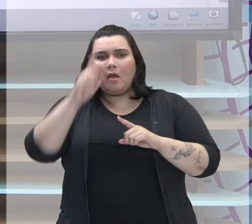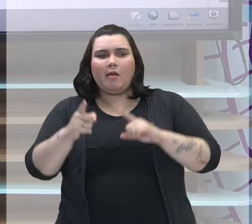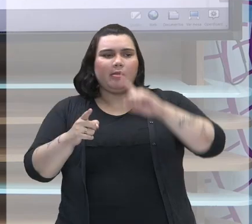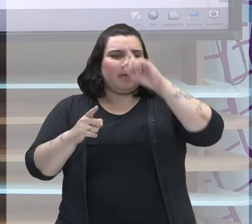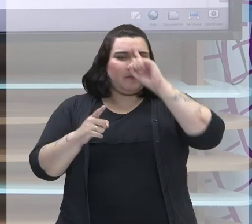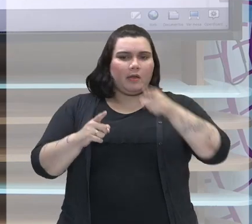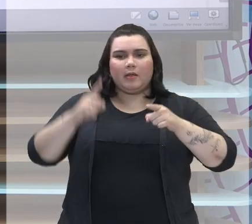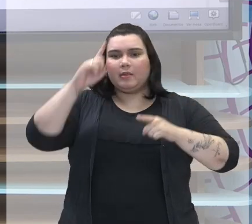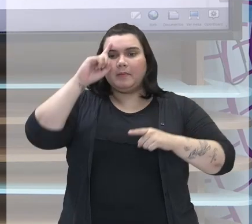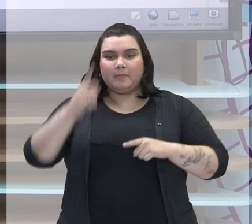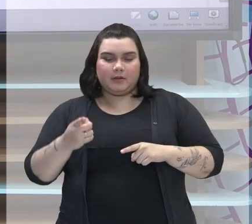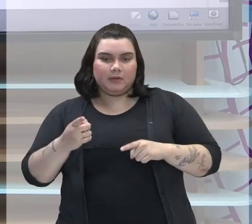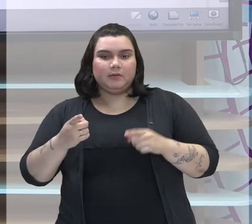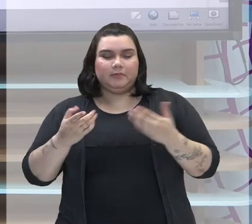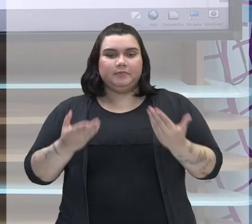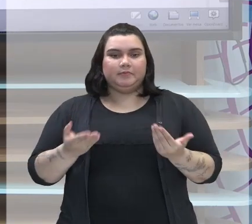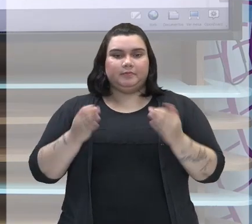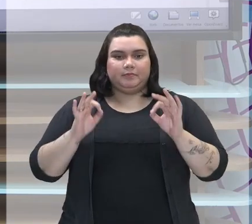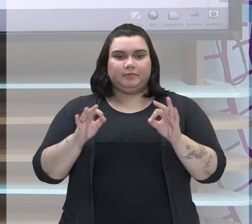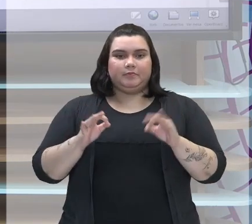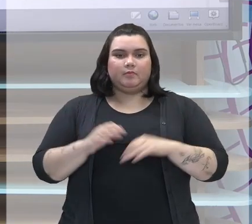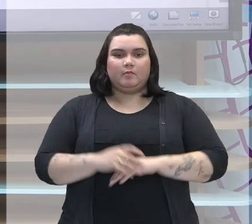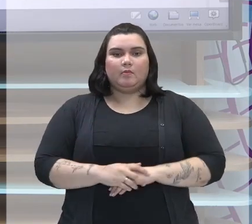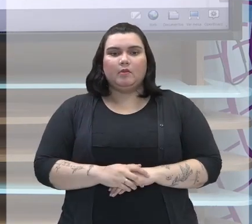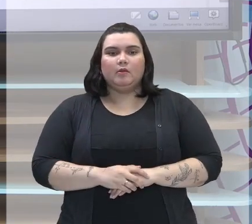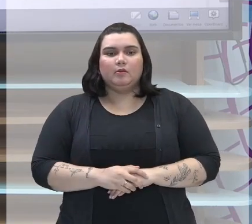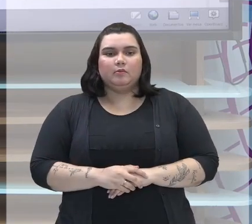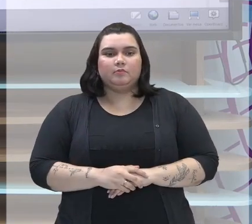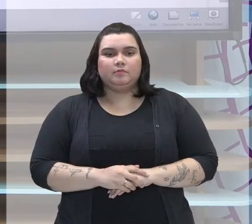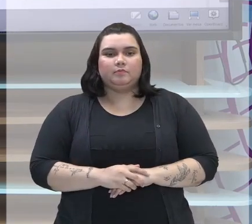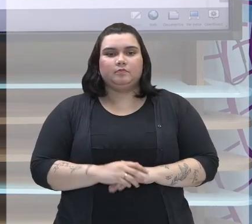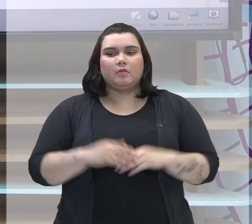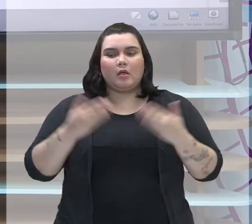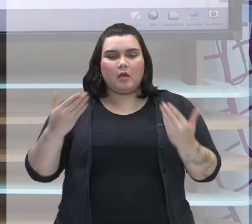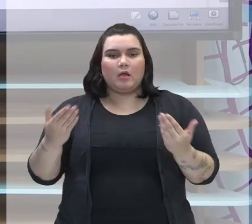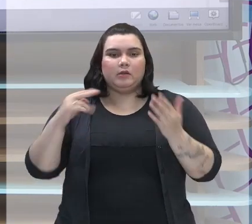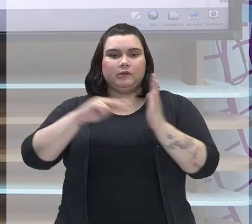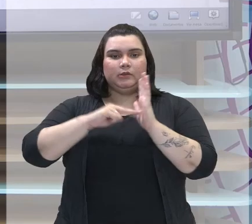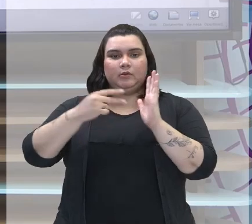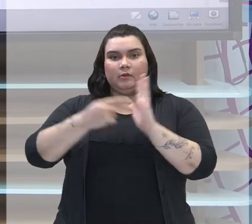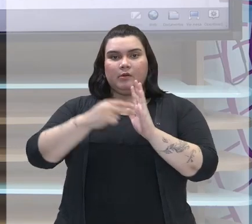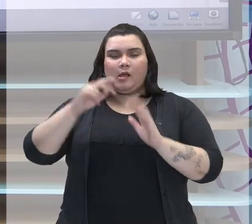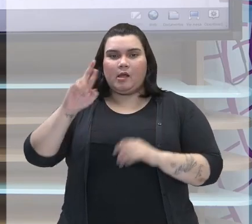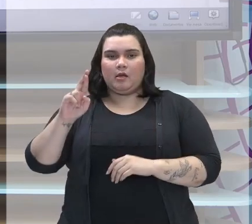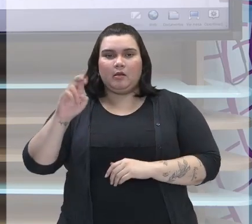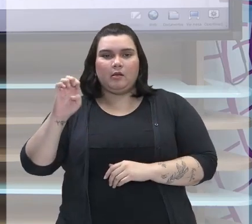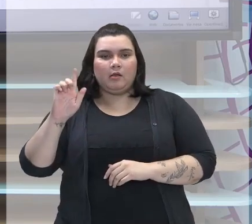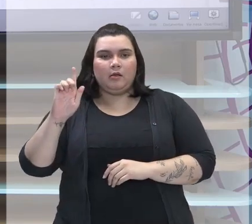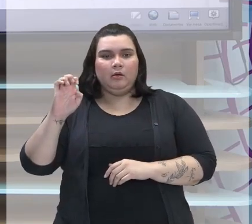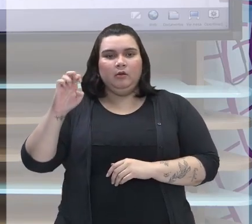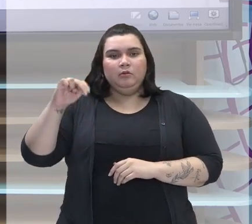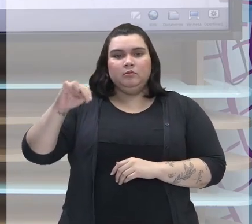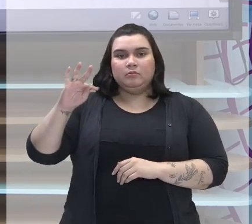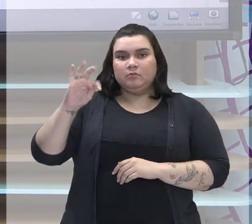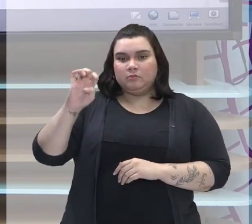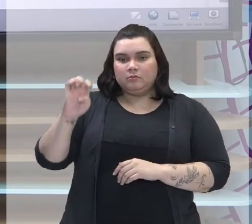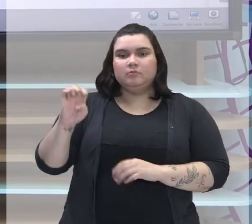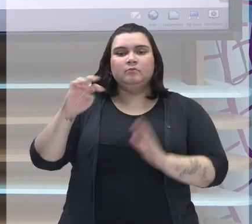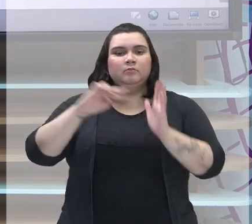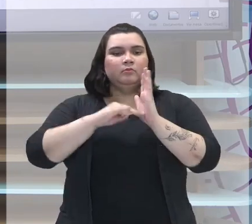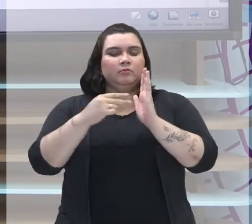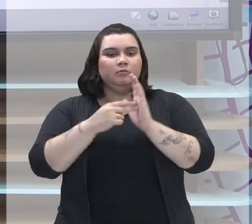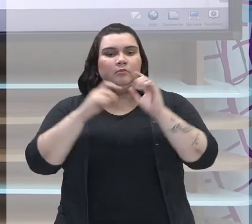palavra regentes aí, que vai remeter justamente a esses maestros que vão dar